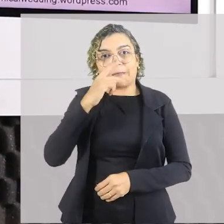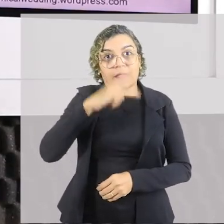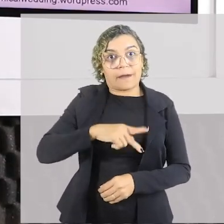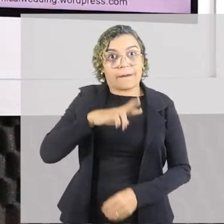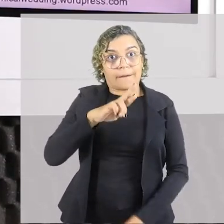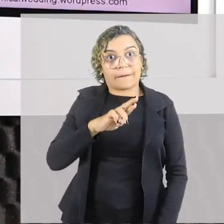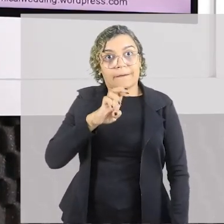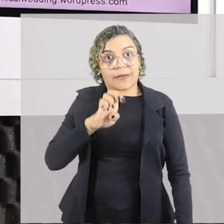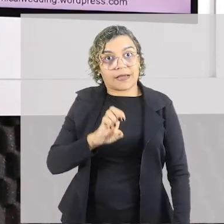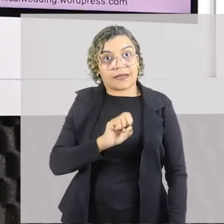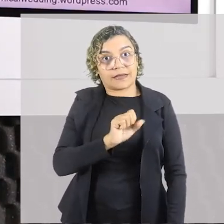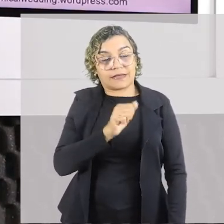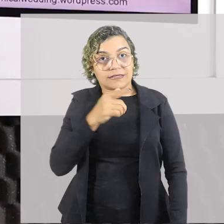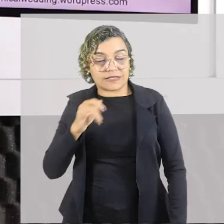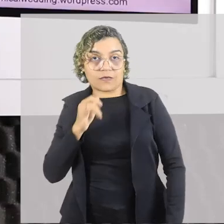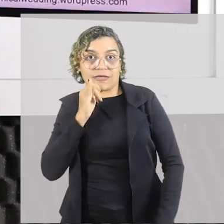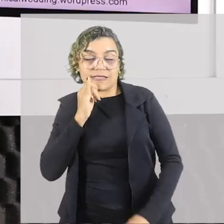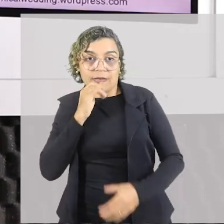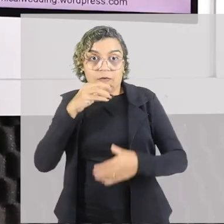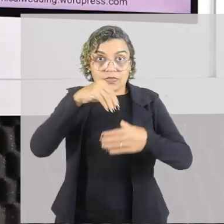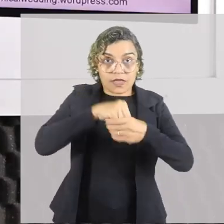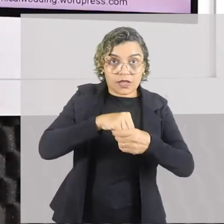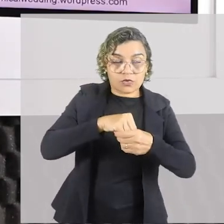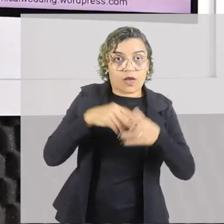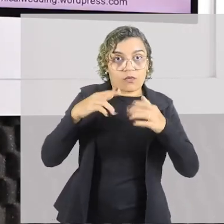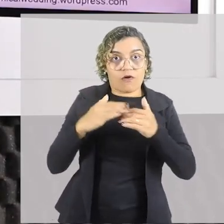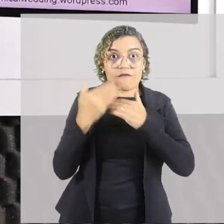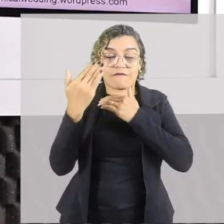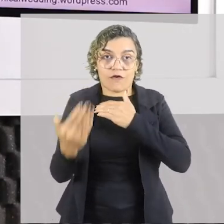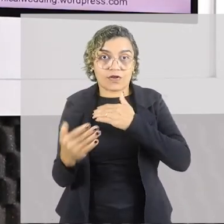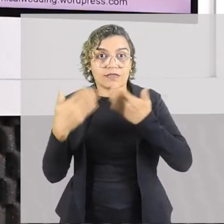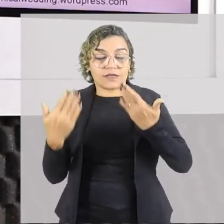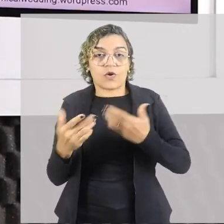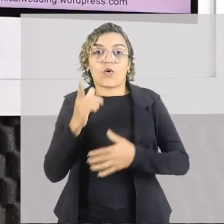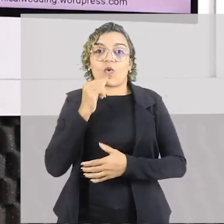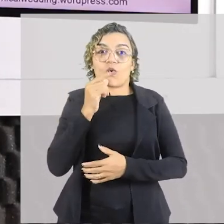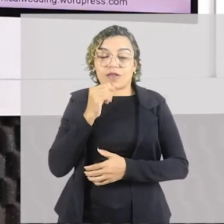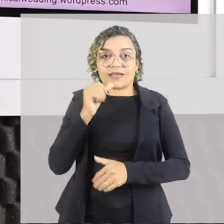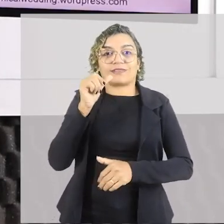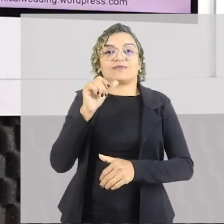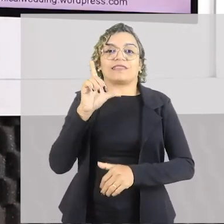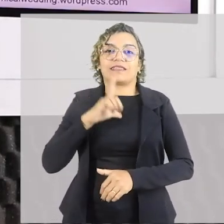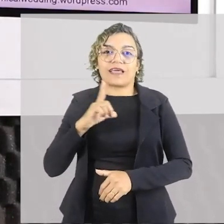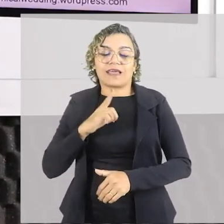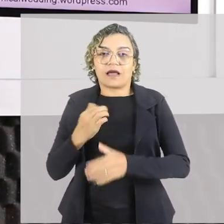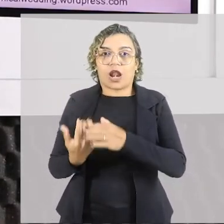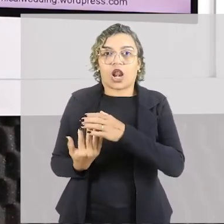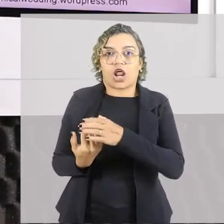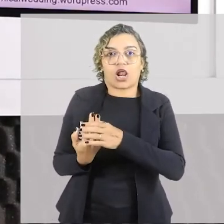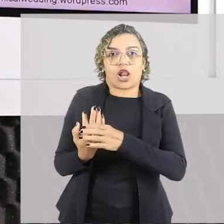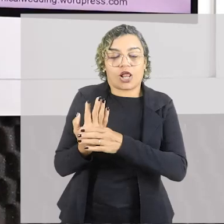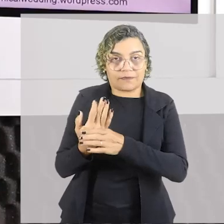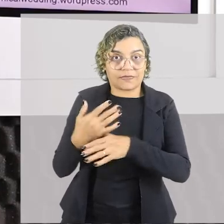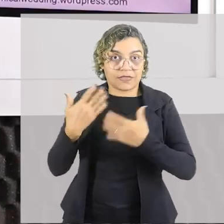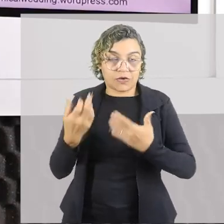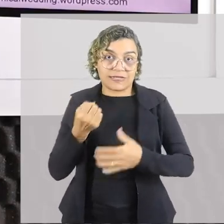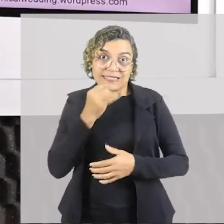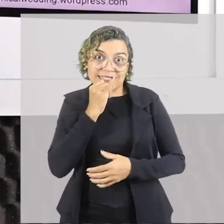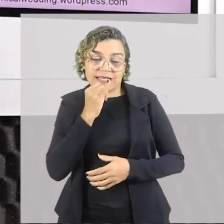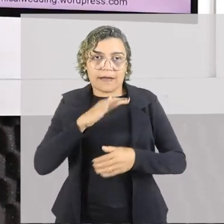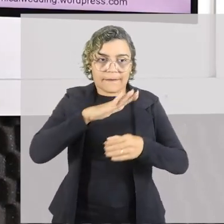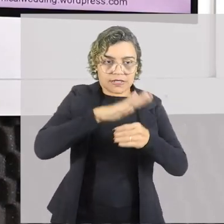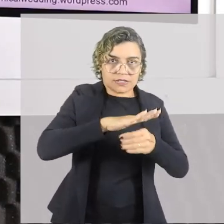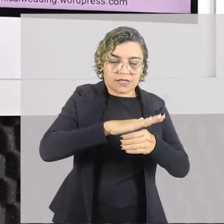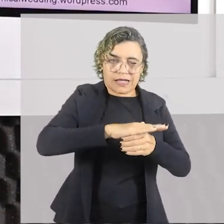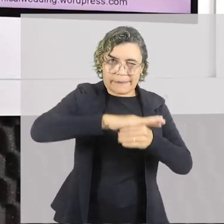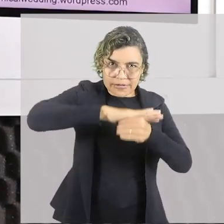Quando a pressão de dentro é igual a de fora, o líquido ele entra em ebulição. Então, se eu estiver em lugares onde a pressão externa ela não é